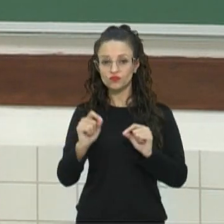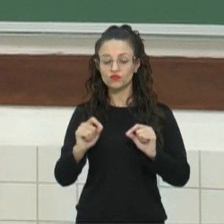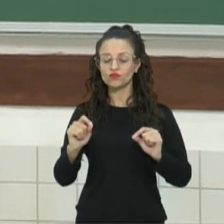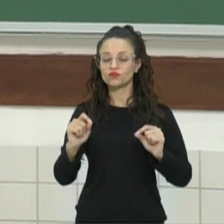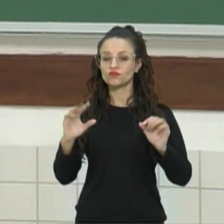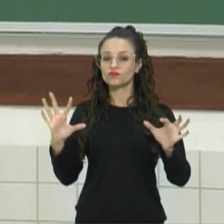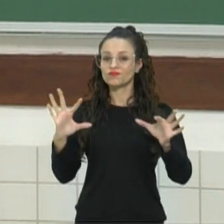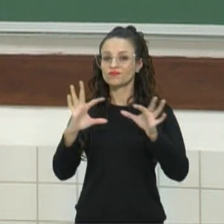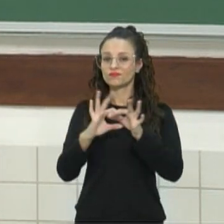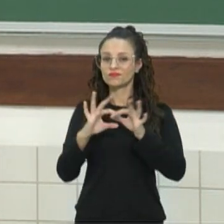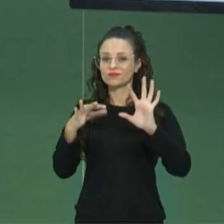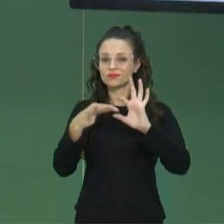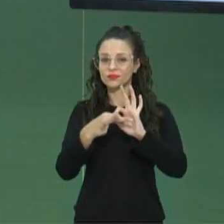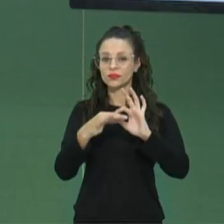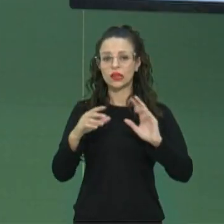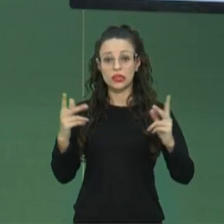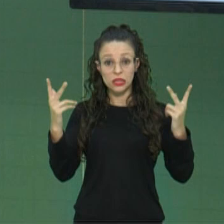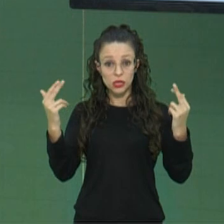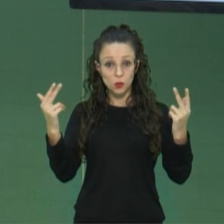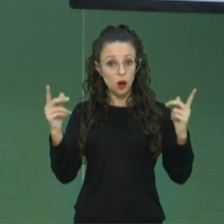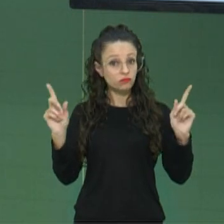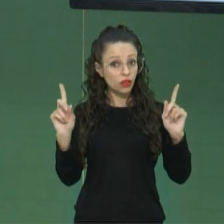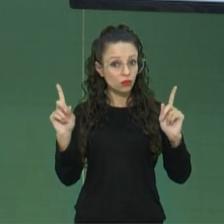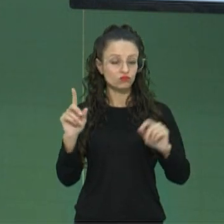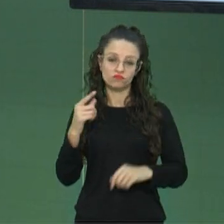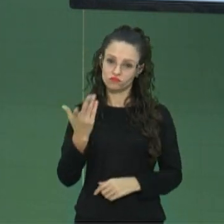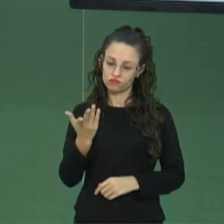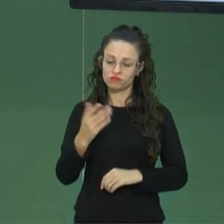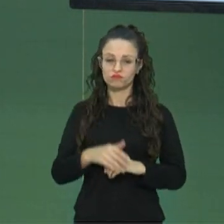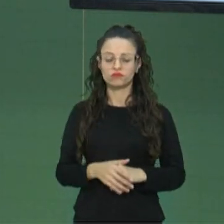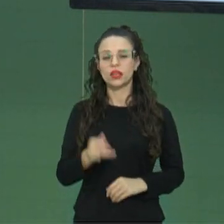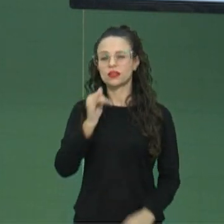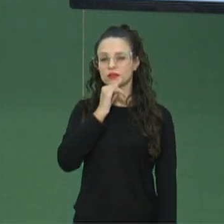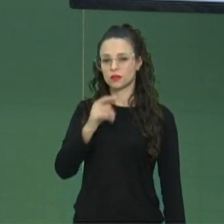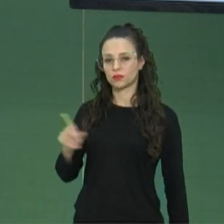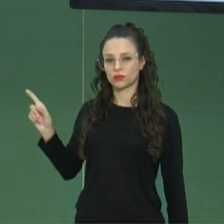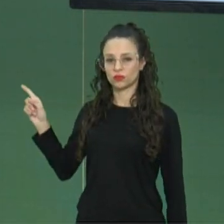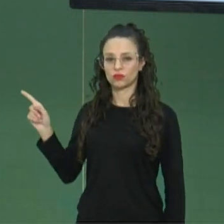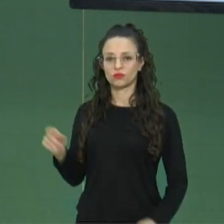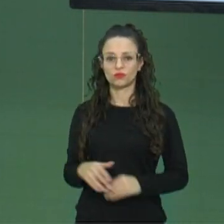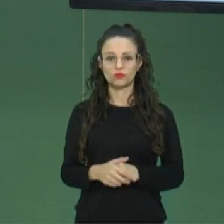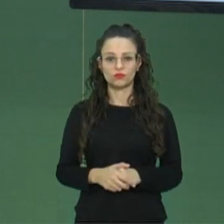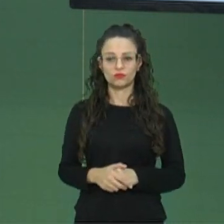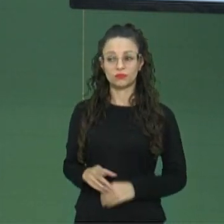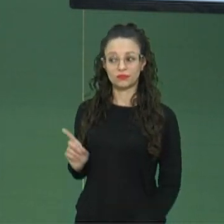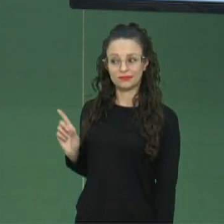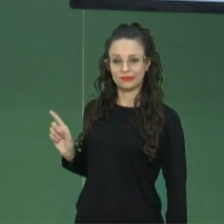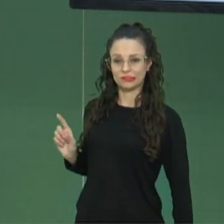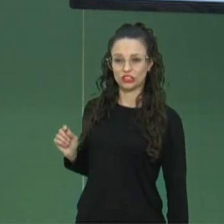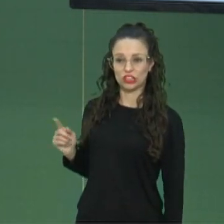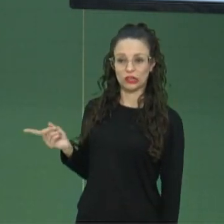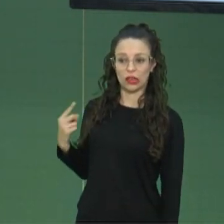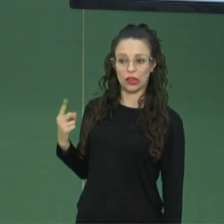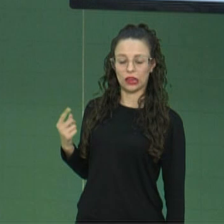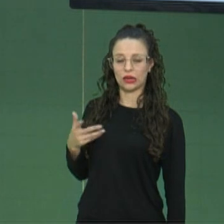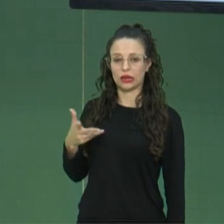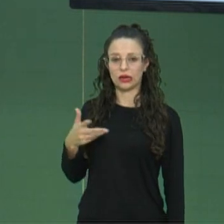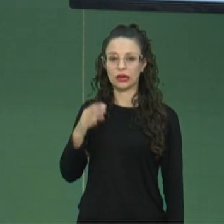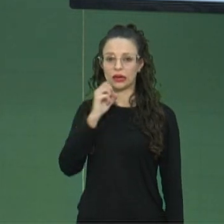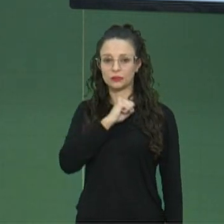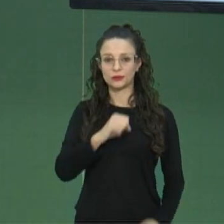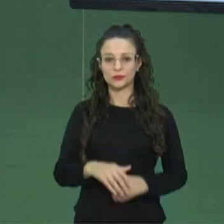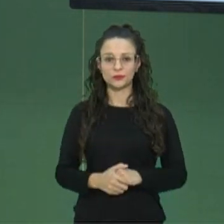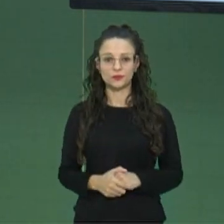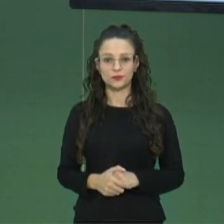não necessariamente são iguais, tá? Vou só fazer um exemplo aqui, porque a produção já está me acelerando aqui, bicho. O negócio está pegando,